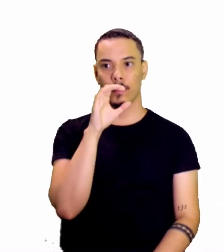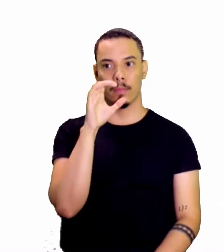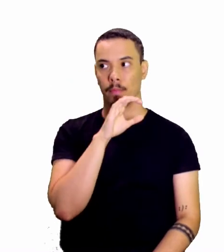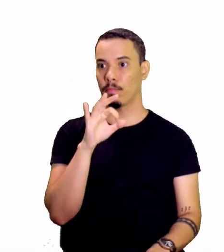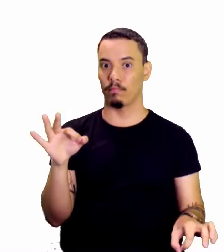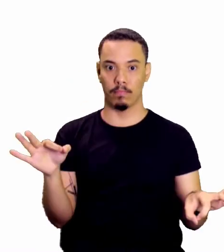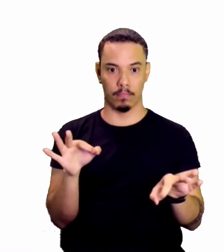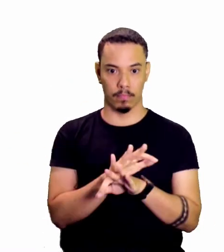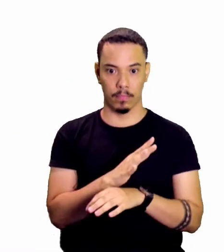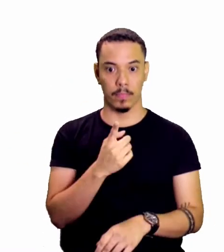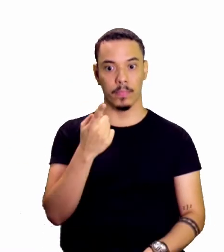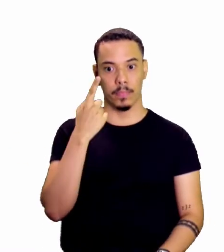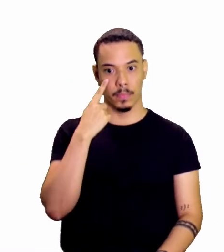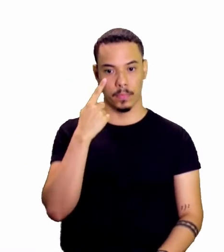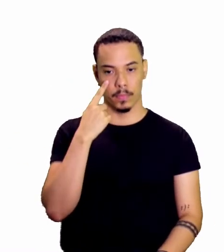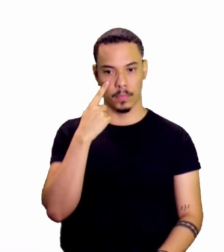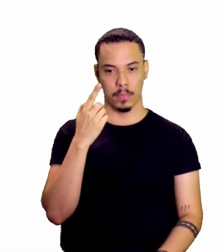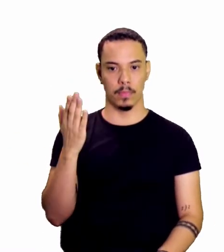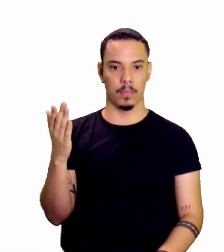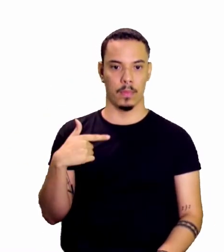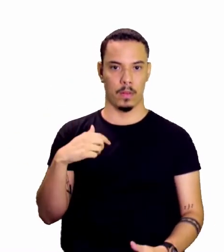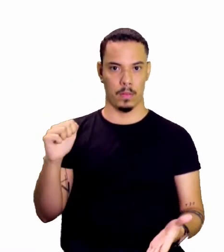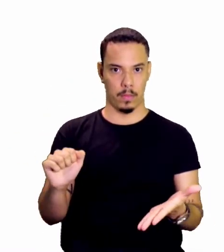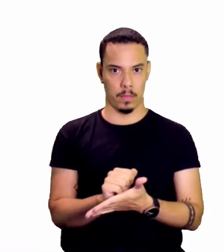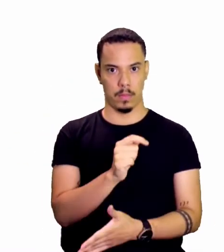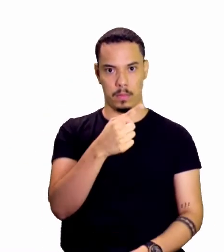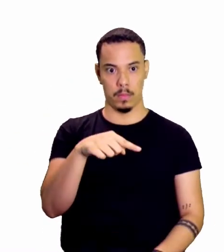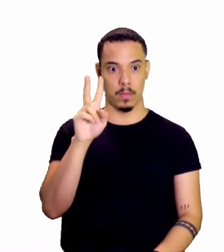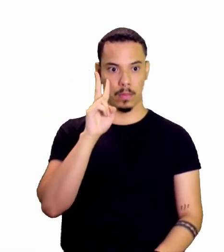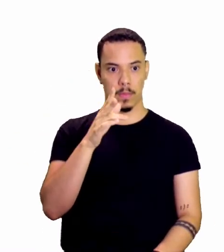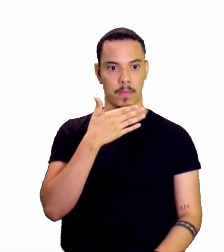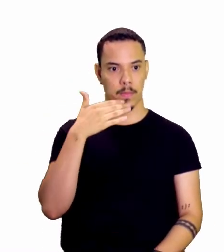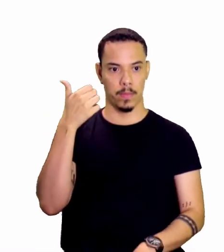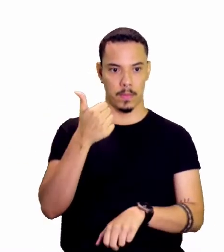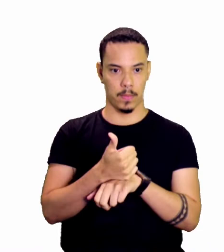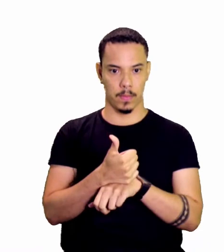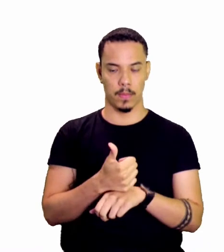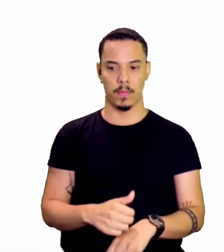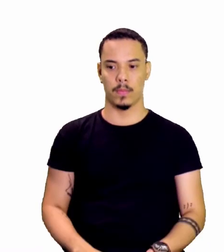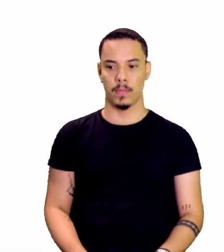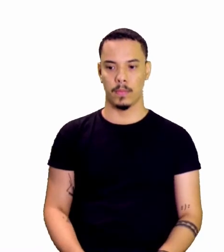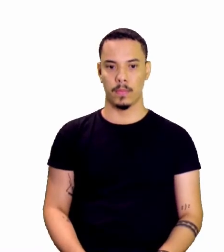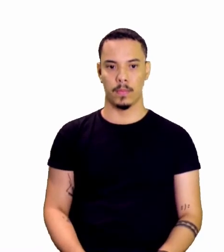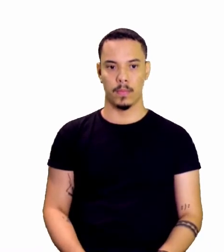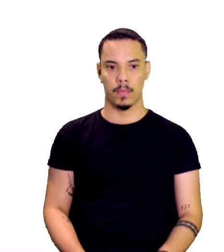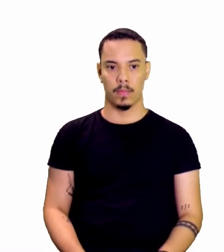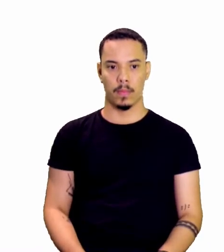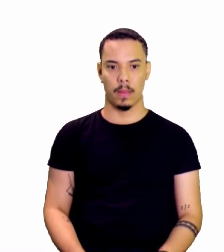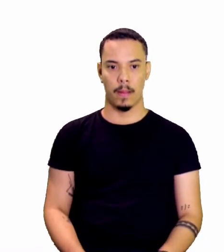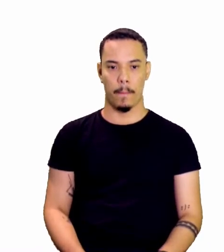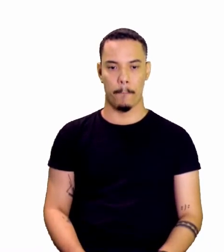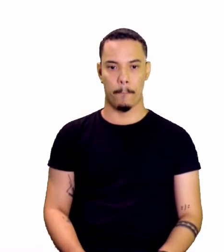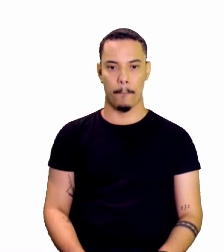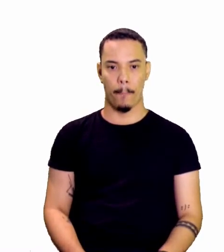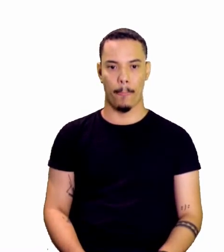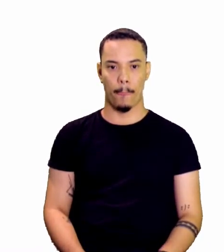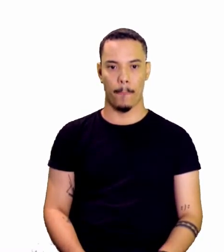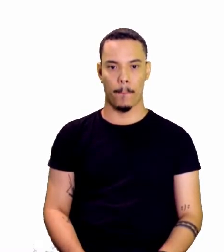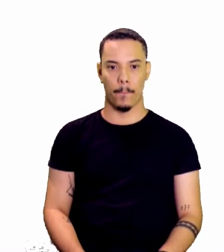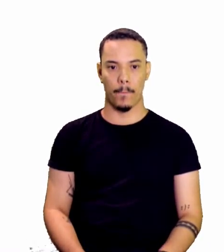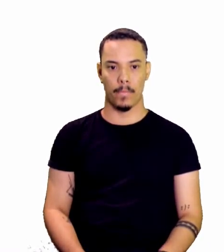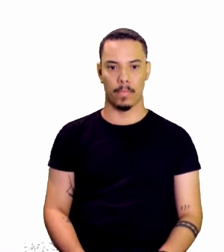certo Então olha aí ó tá aqui ó deixa eu apagar para vocês verem melhor né o quê